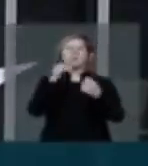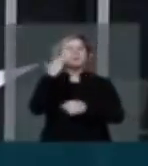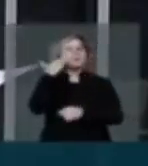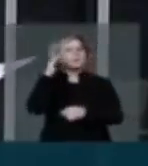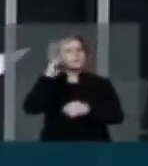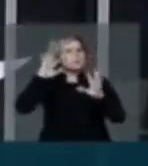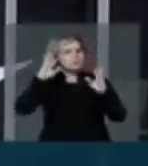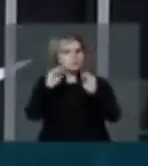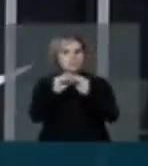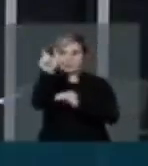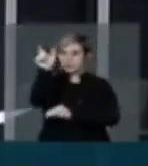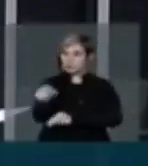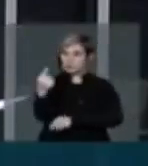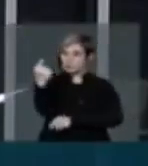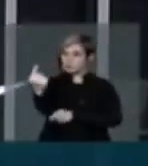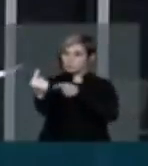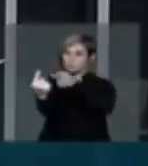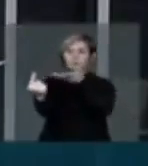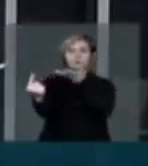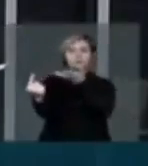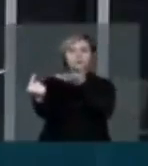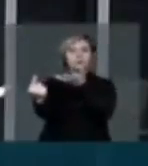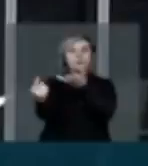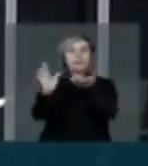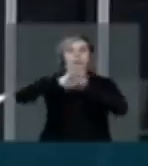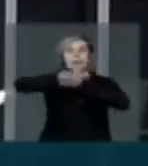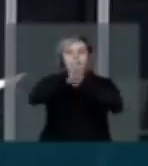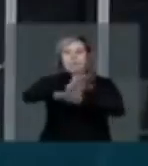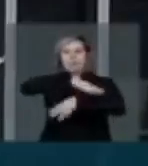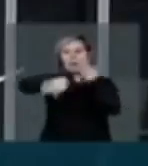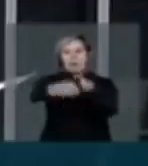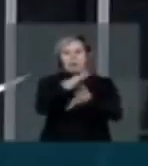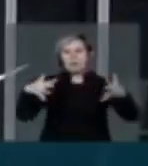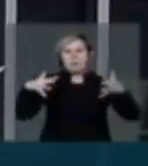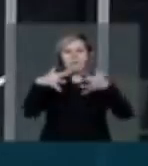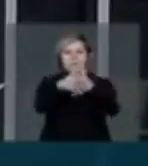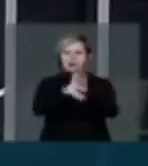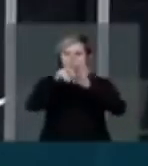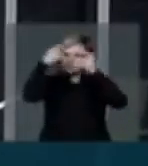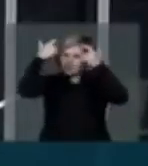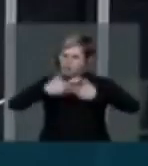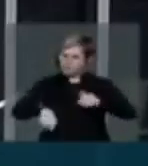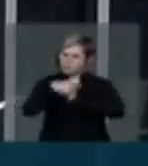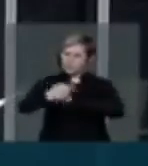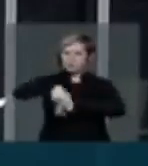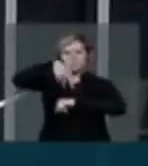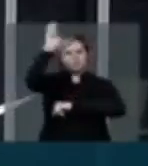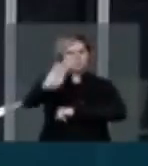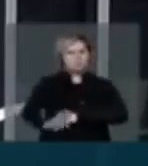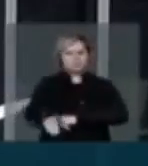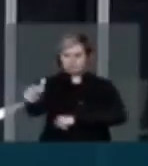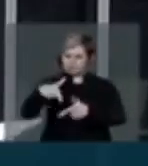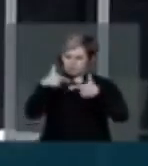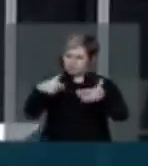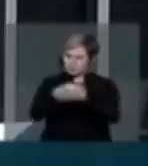entender que o que este cidadão quer é badernar, é bagunçar a moral deste Brasil. Está aí